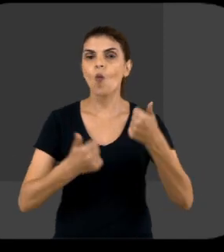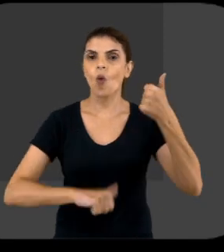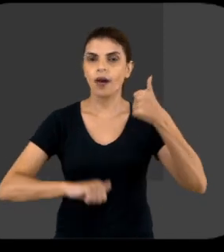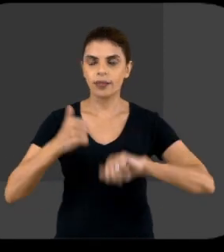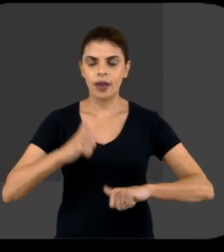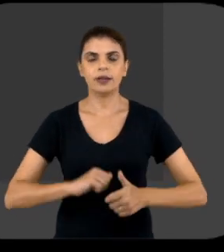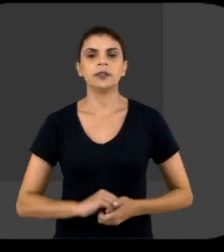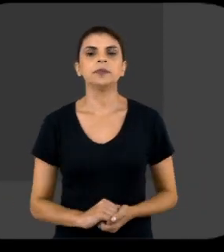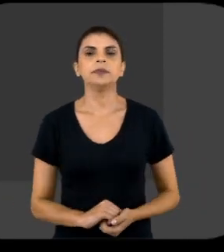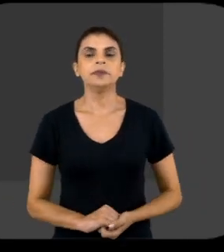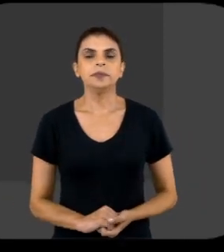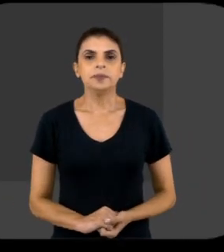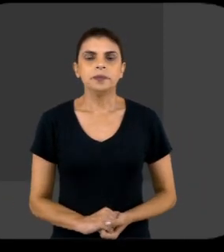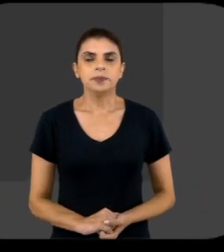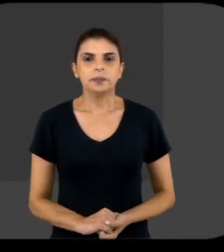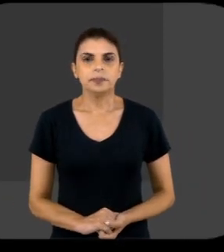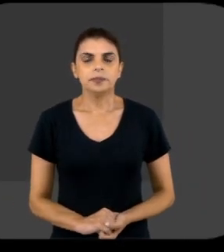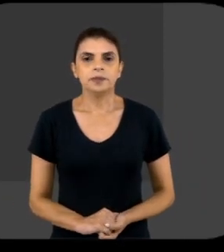qualidade no laboratório.